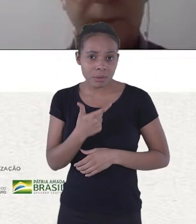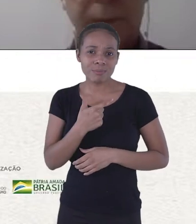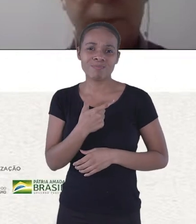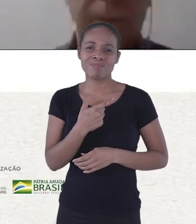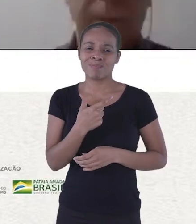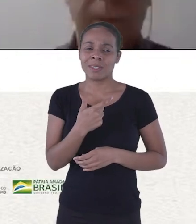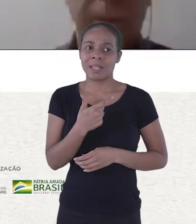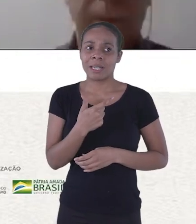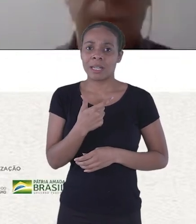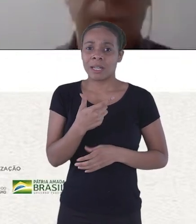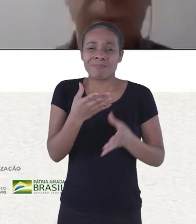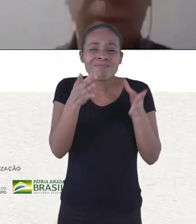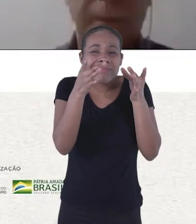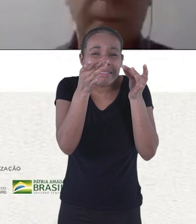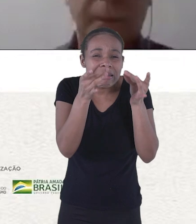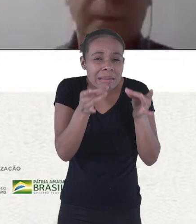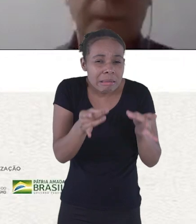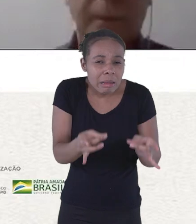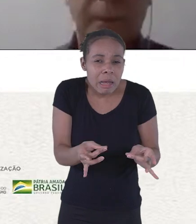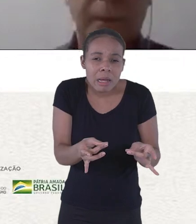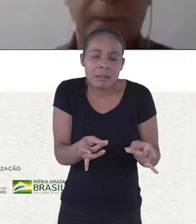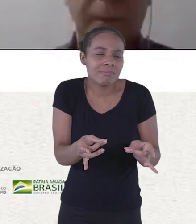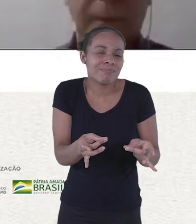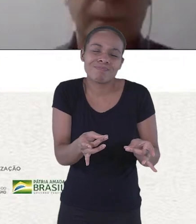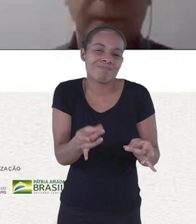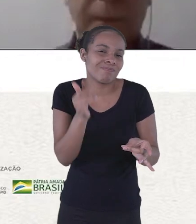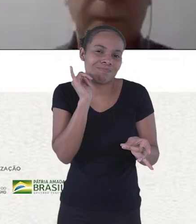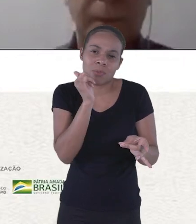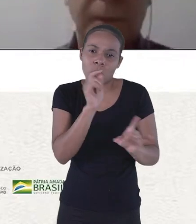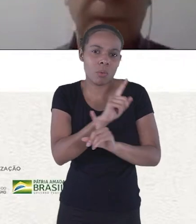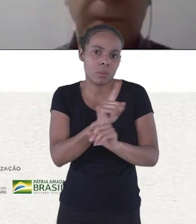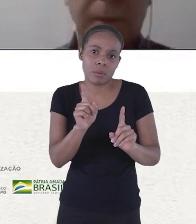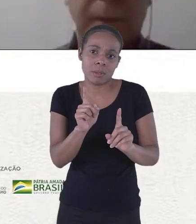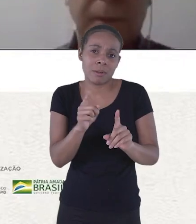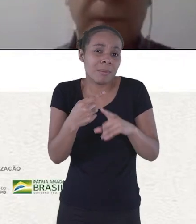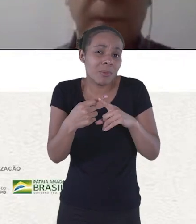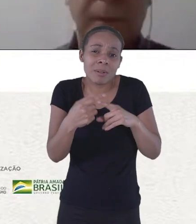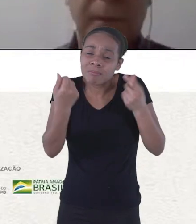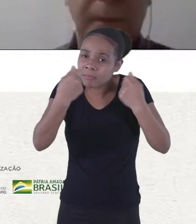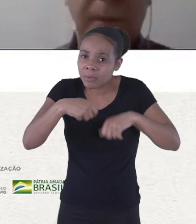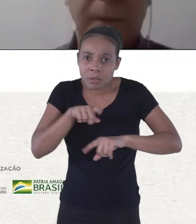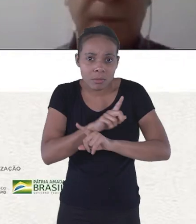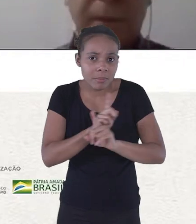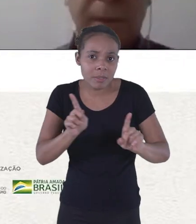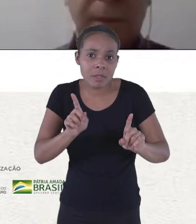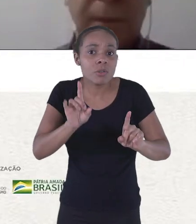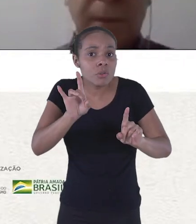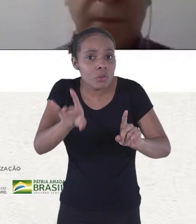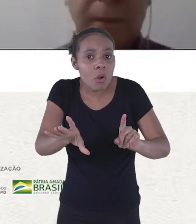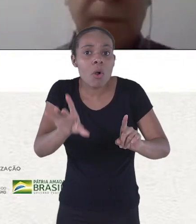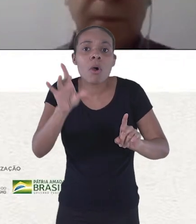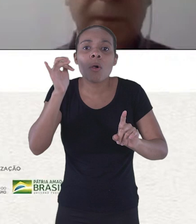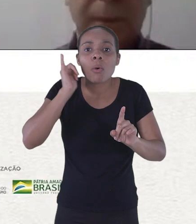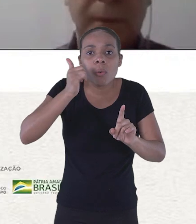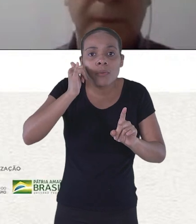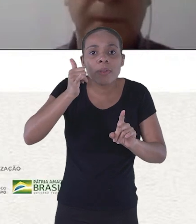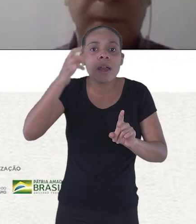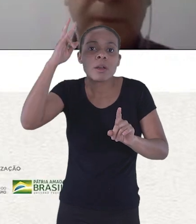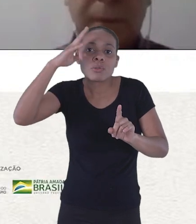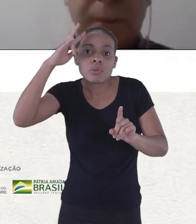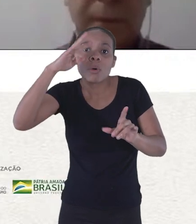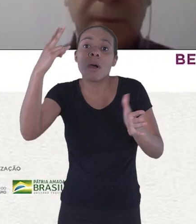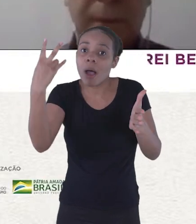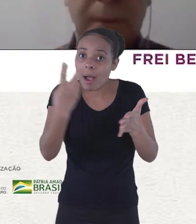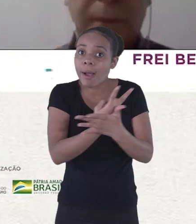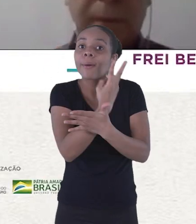com detalhes, porque eu não precisava também. Basta eu contar que aquele episódio aconteceu. Se